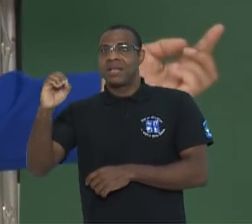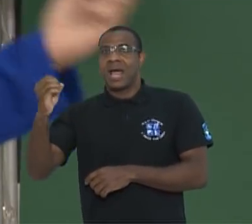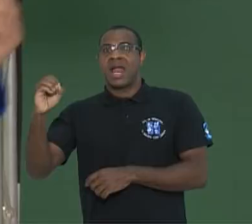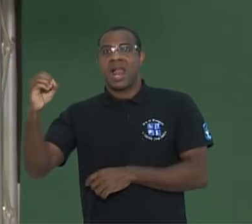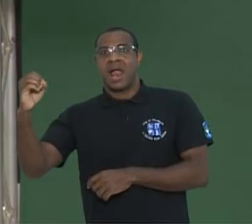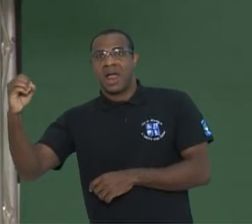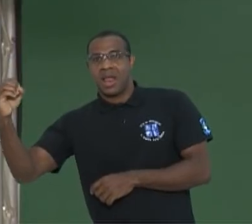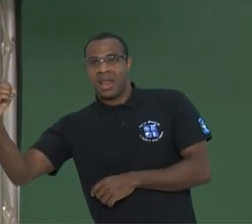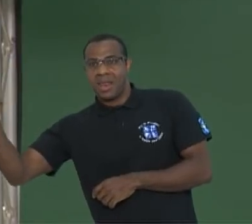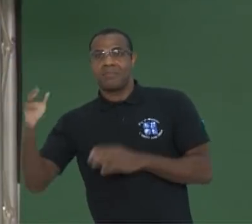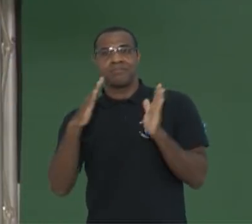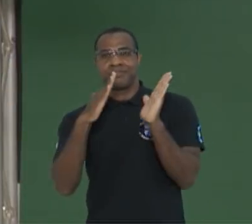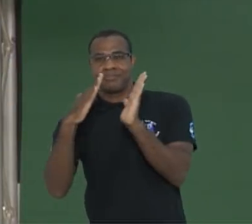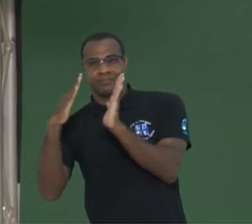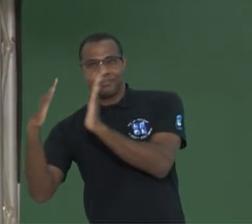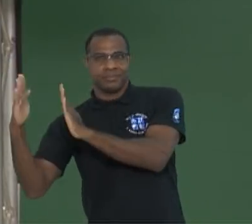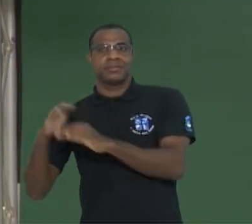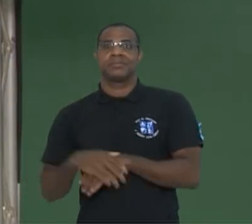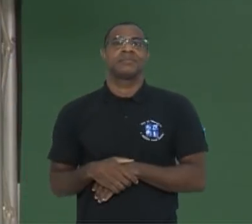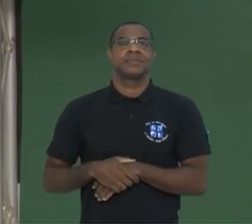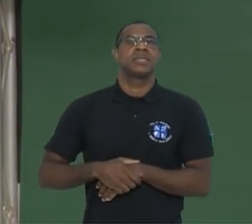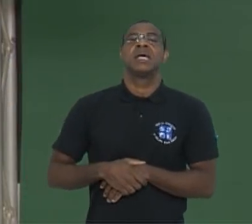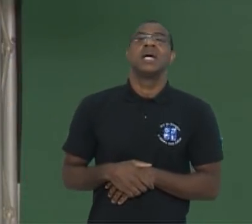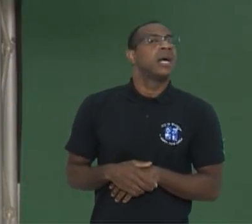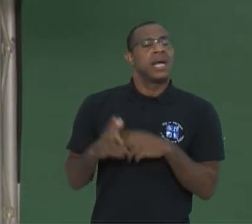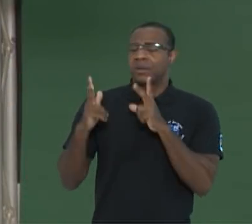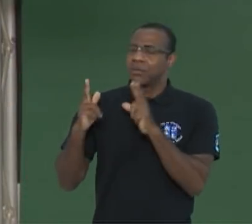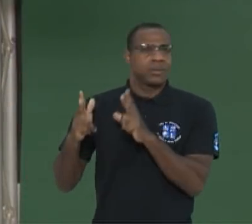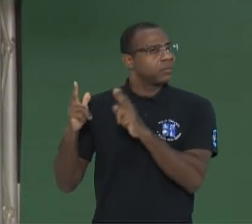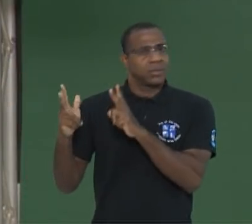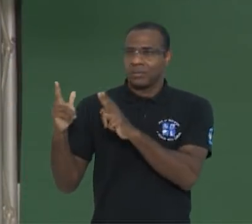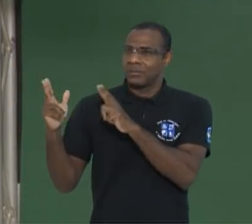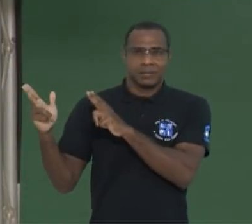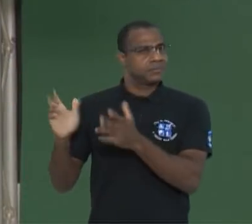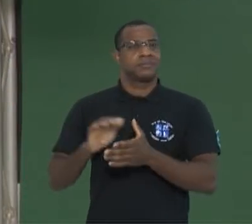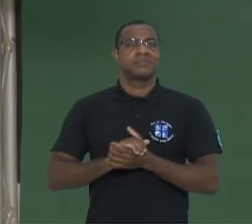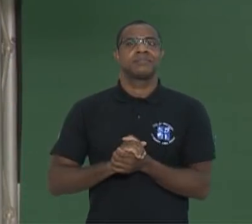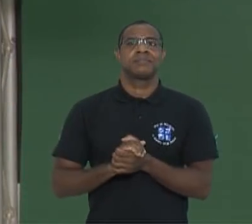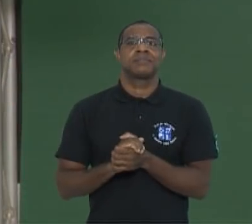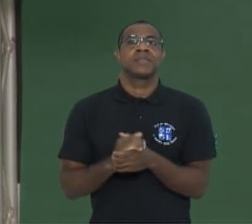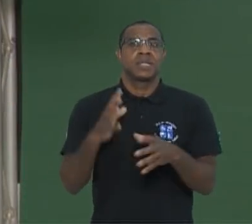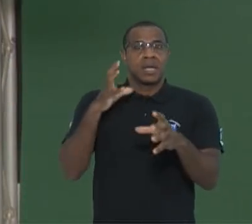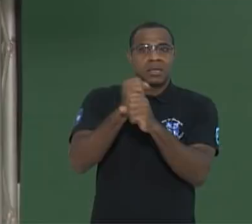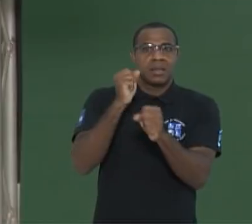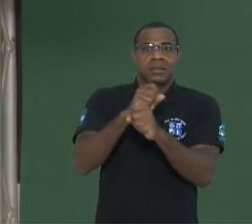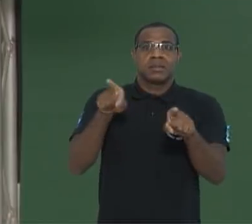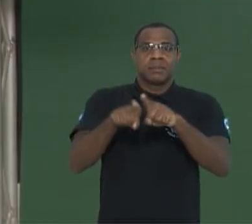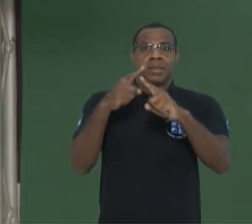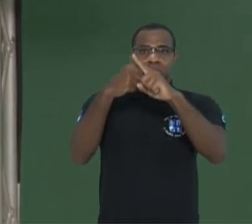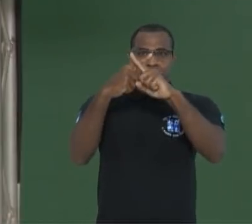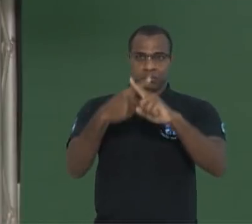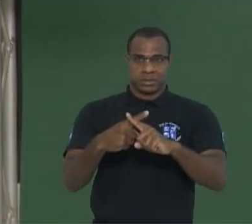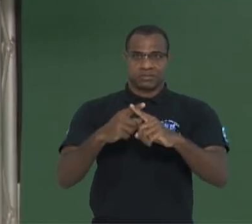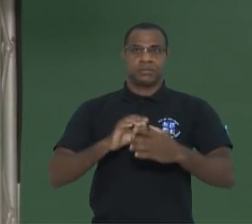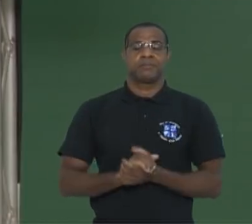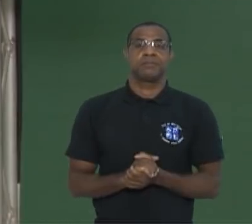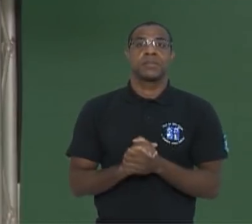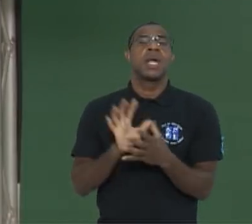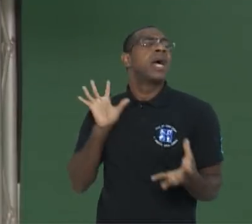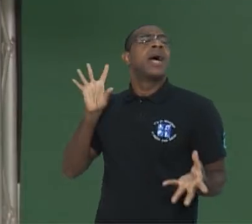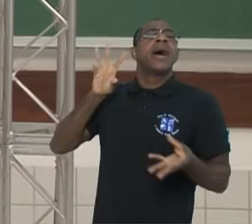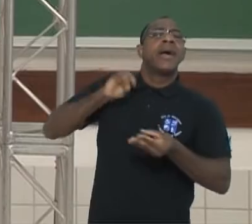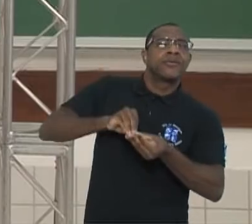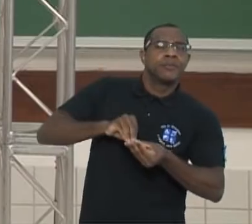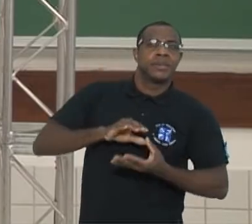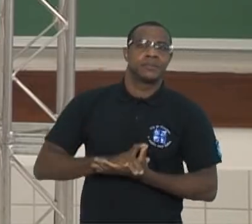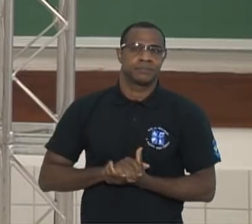0,000001 e assim por diante. Da mesma forma aqui, né, o cálculo da multiplicação do volume. Resumindo,